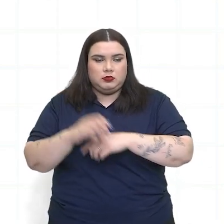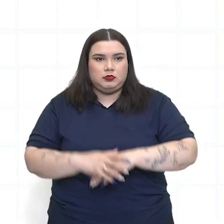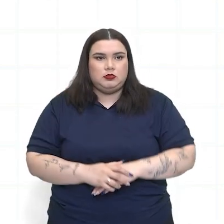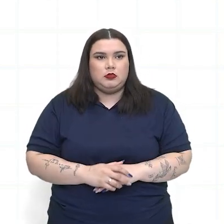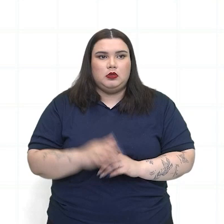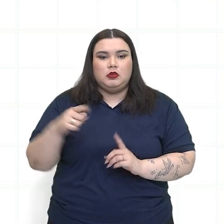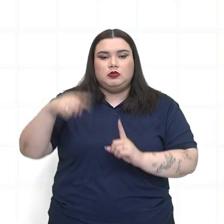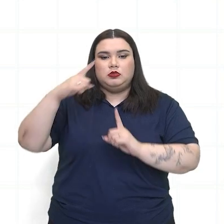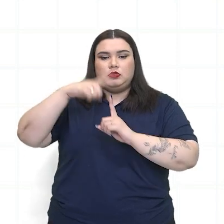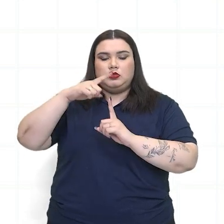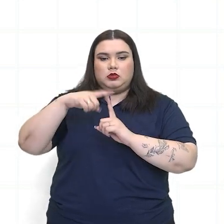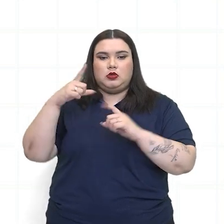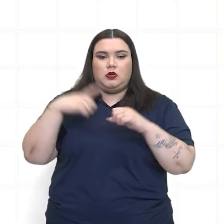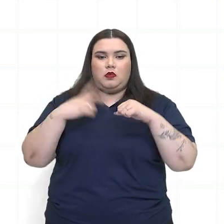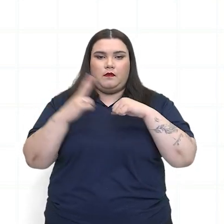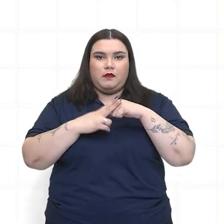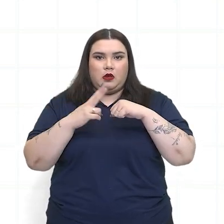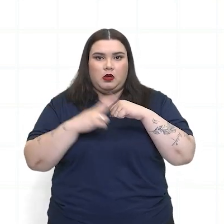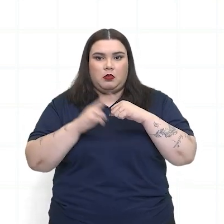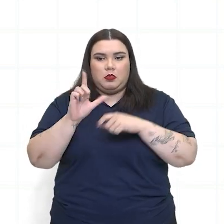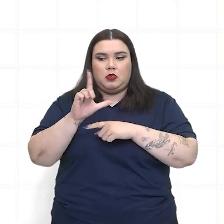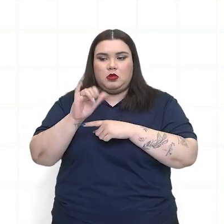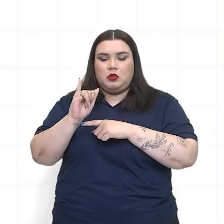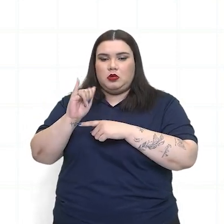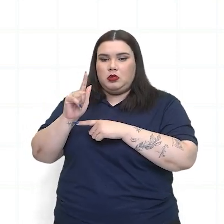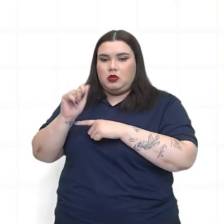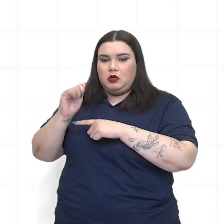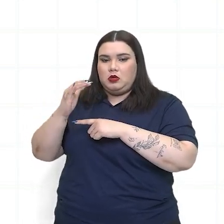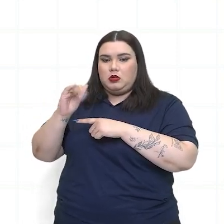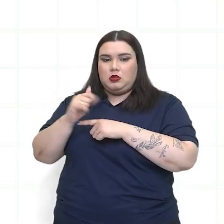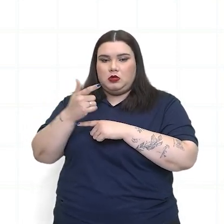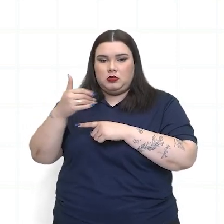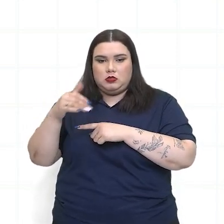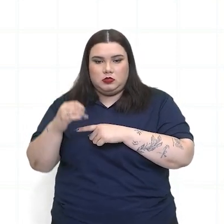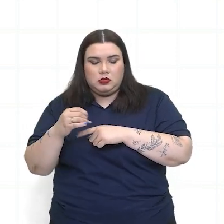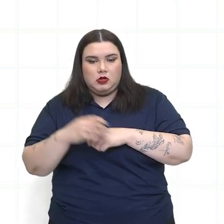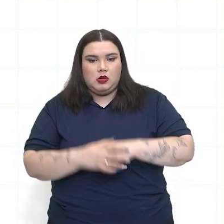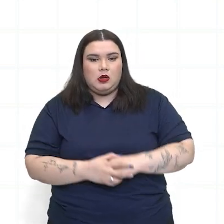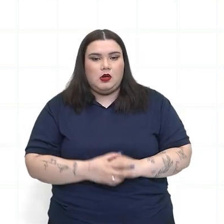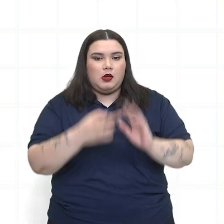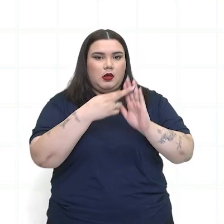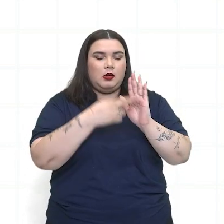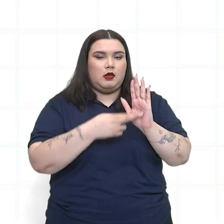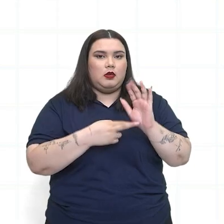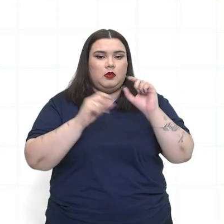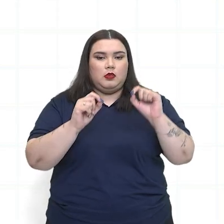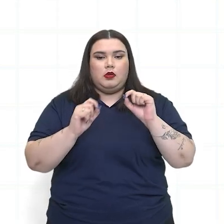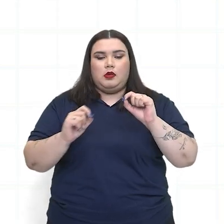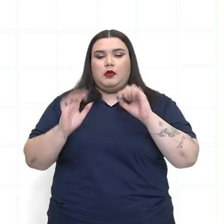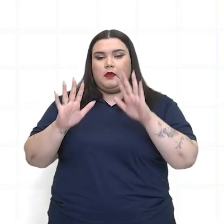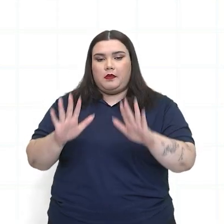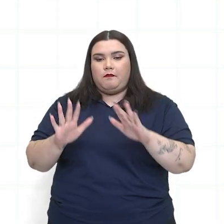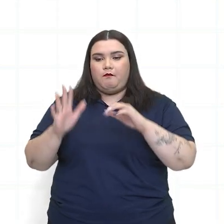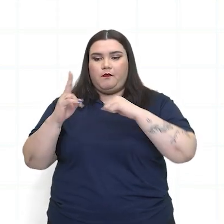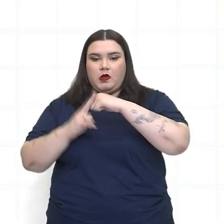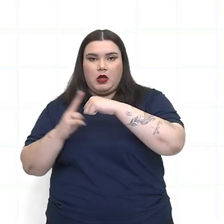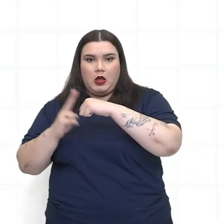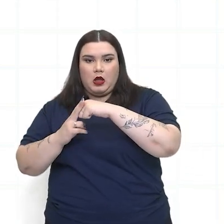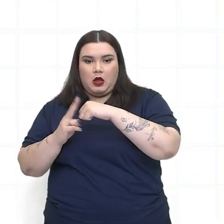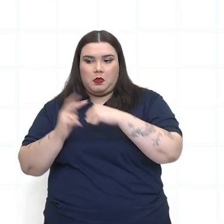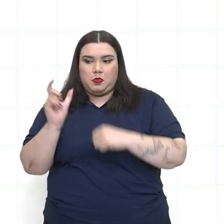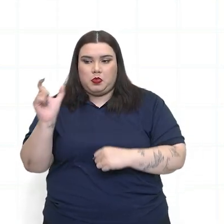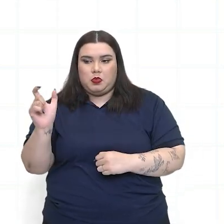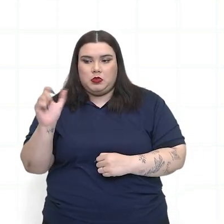Nesse caso aqui, eu tenho um verbo de ligação. Os 3 porquinhos são construtores hábeis. A regra diz que eu não uso vírgula entre o